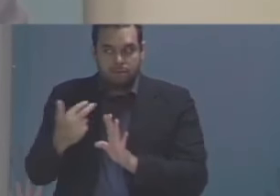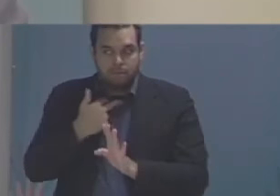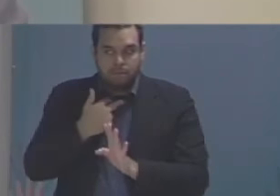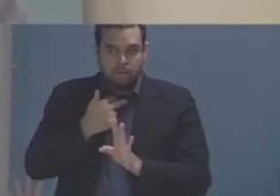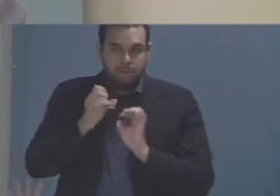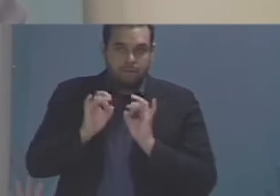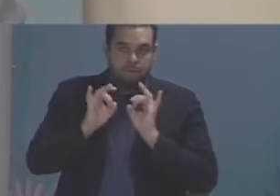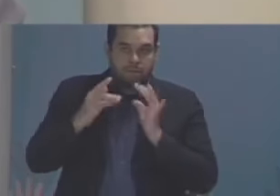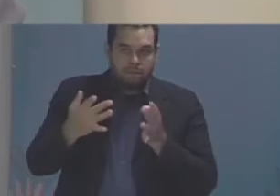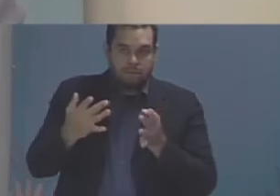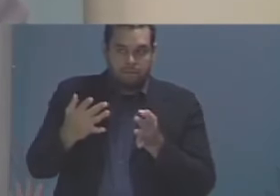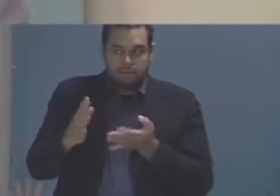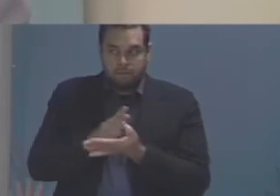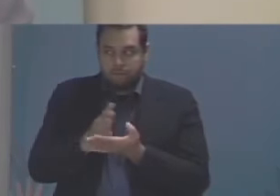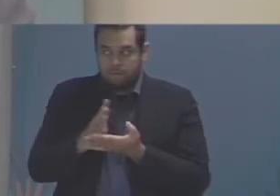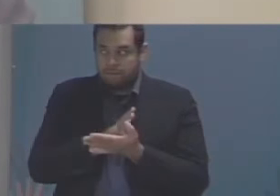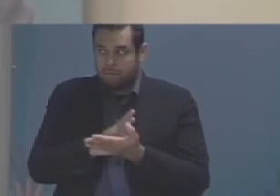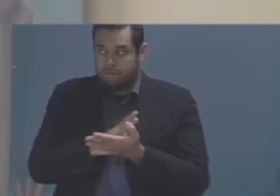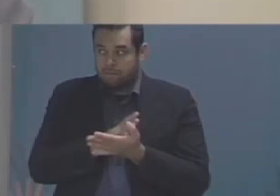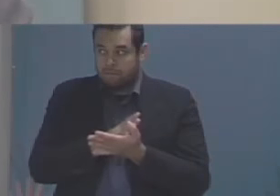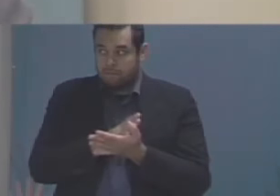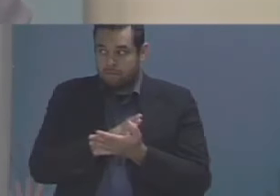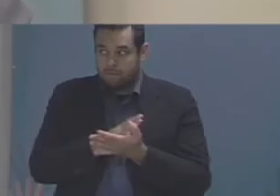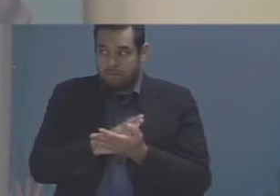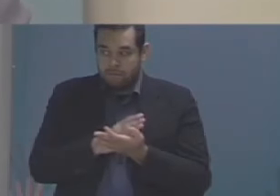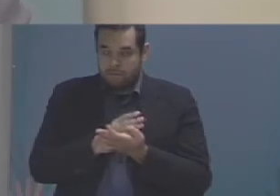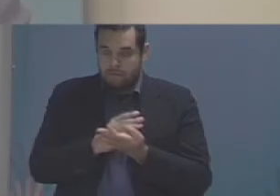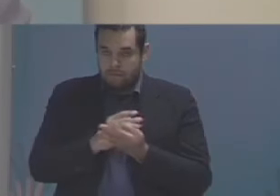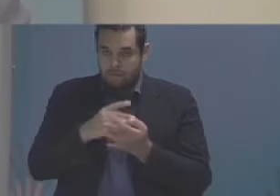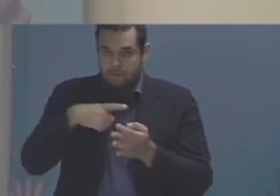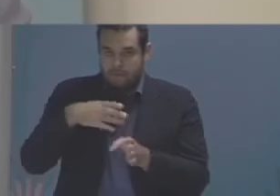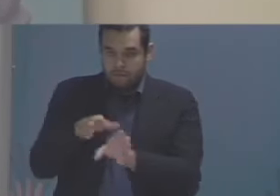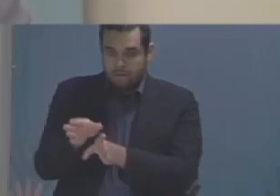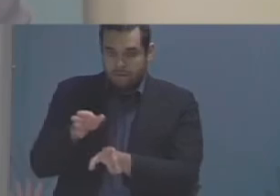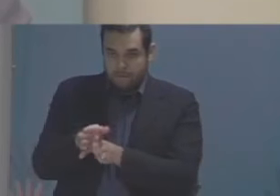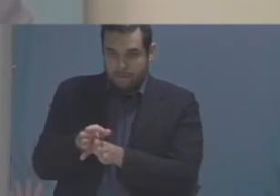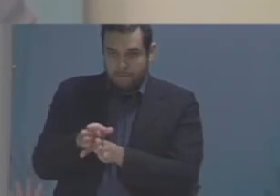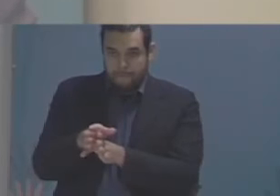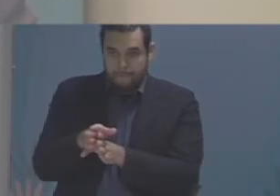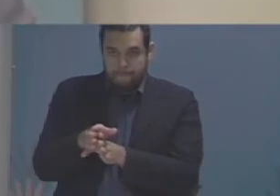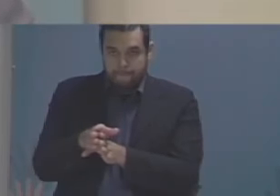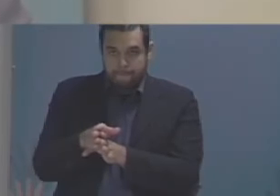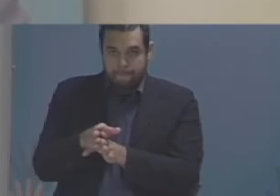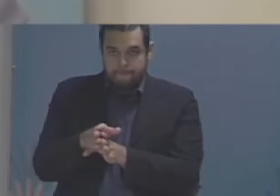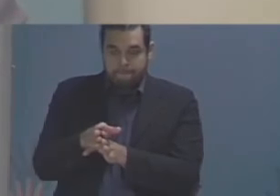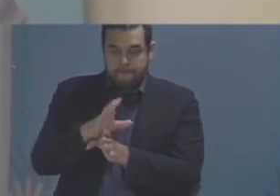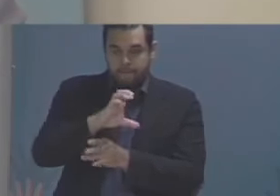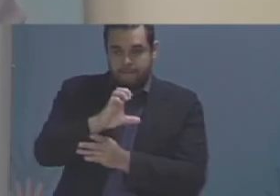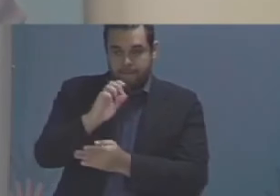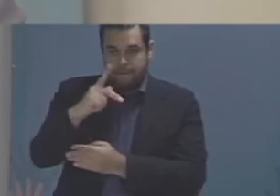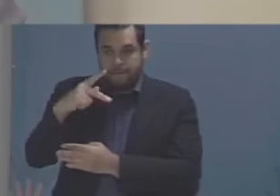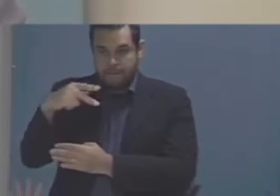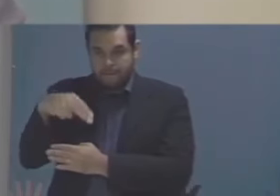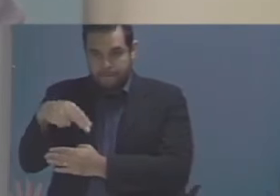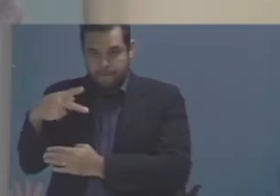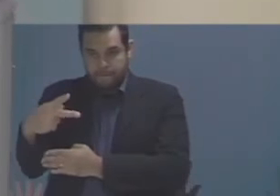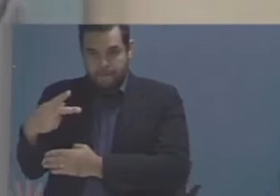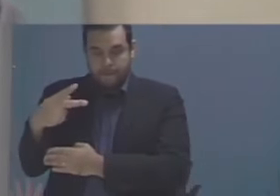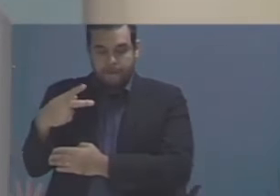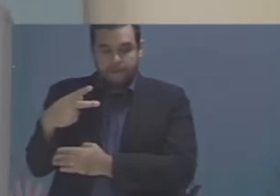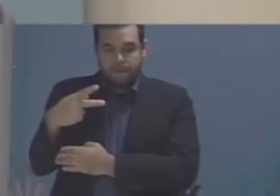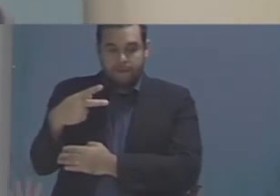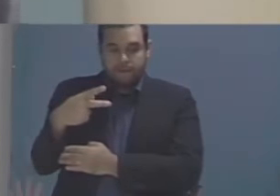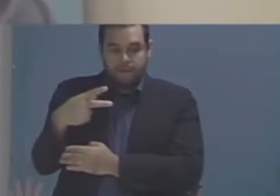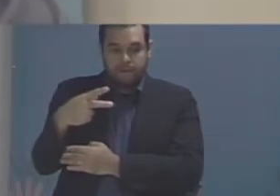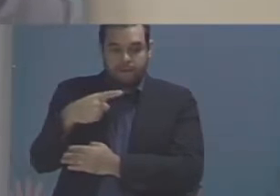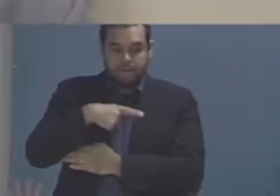utilizar tratamento de dados mais robustos. Você deixou bastante claro que o CNP, os eventos que vocês promovem, eles têm grupo